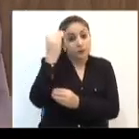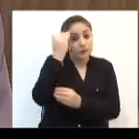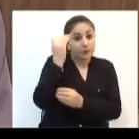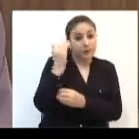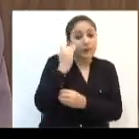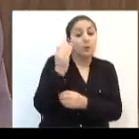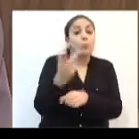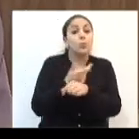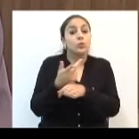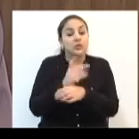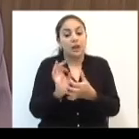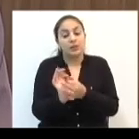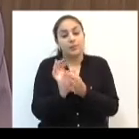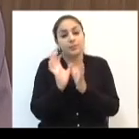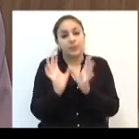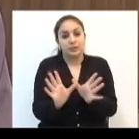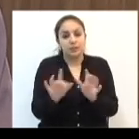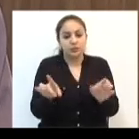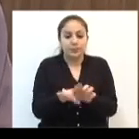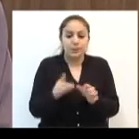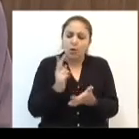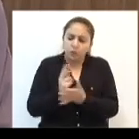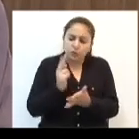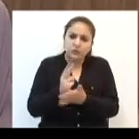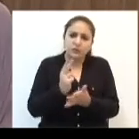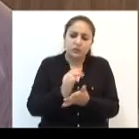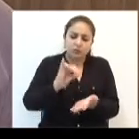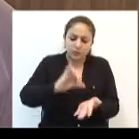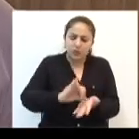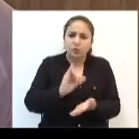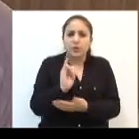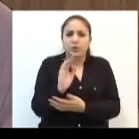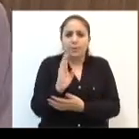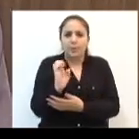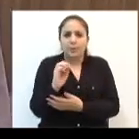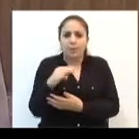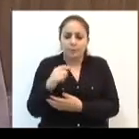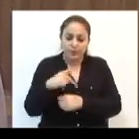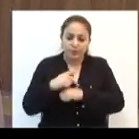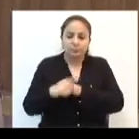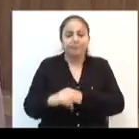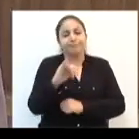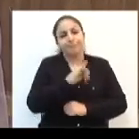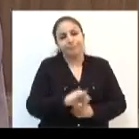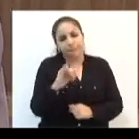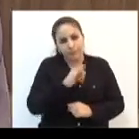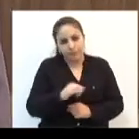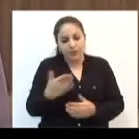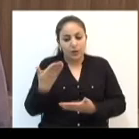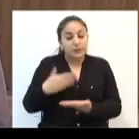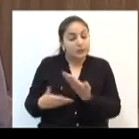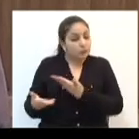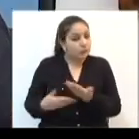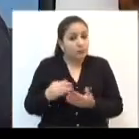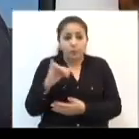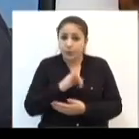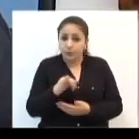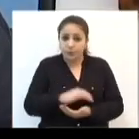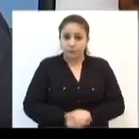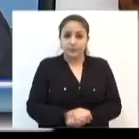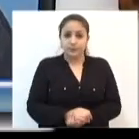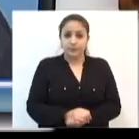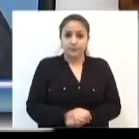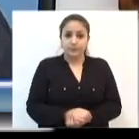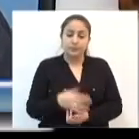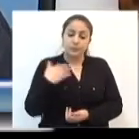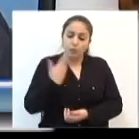permanência desse centro avançado de atendimento do IBAMA em Passo Fundo é fundamental para o atendimento.